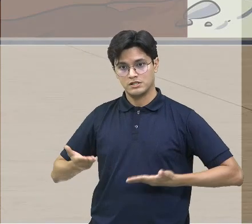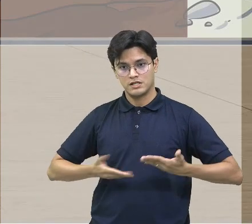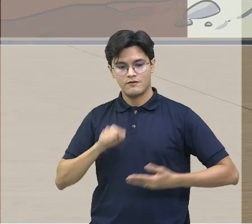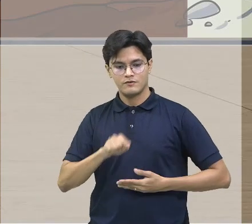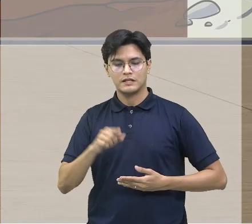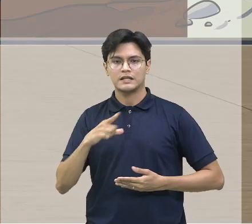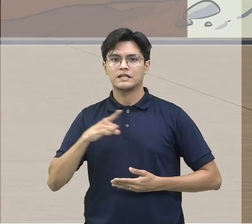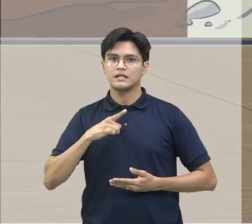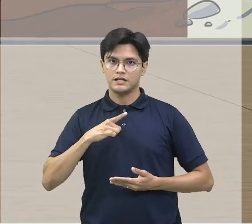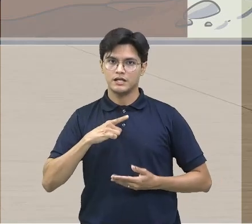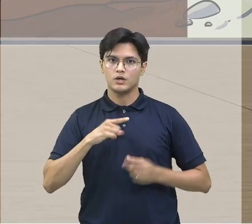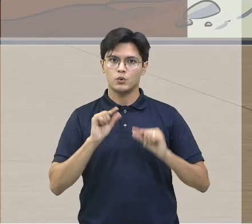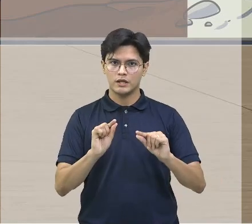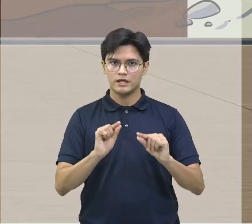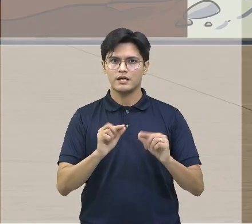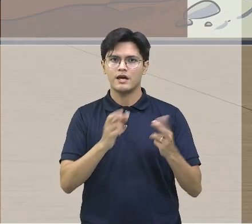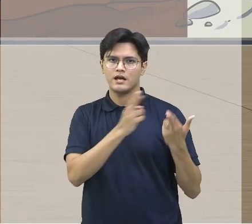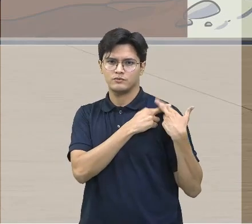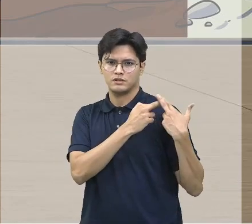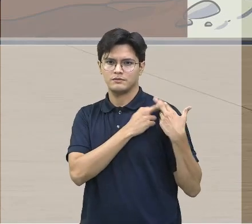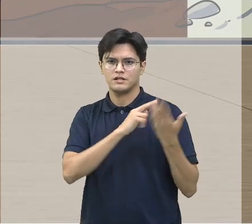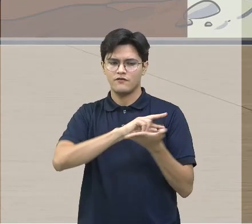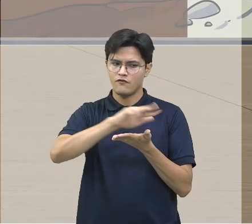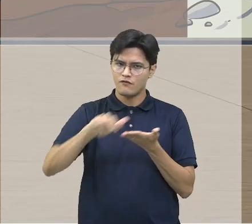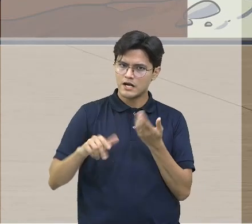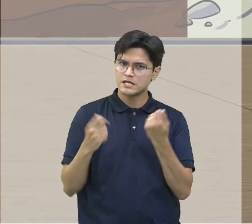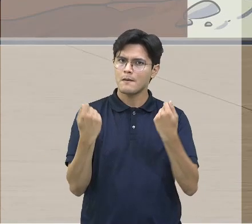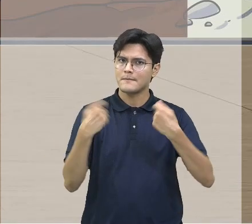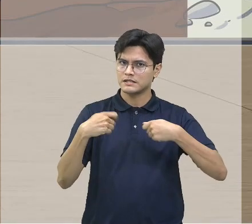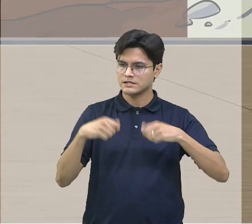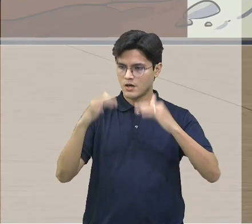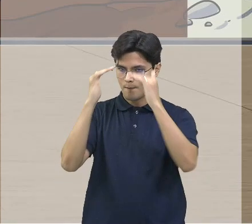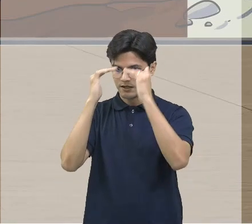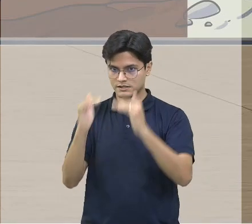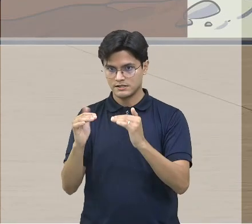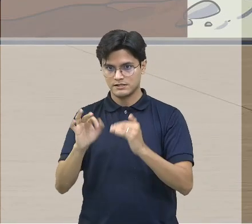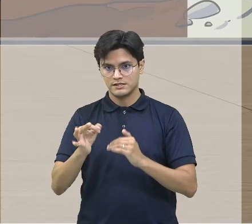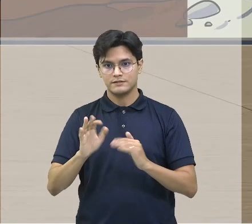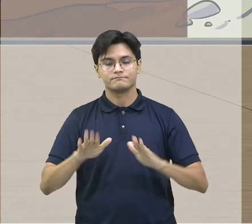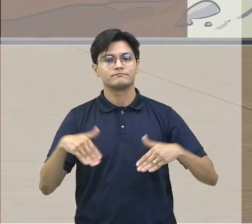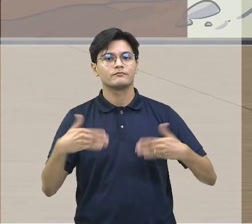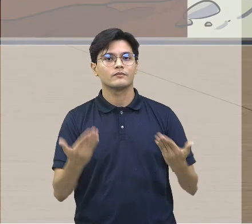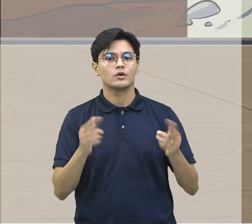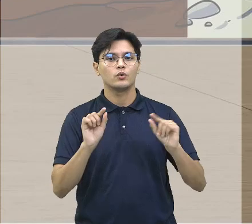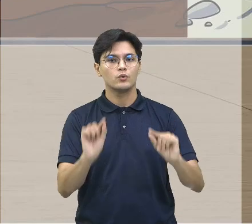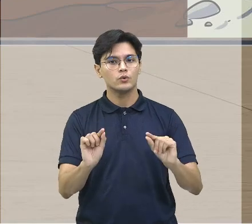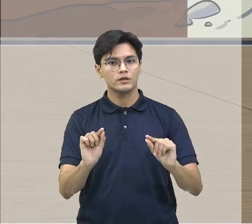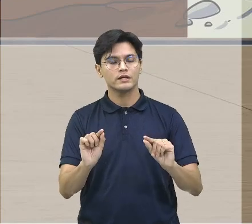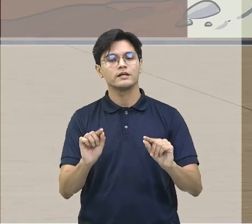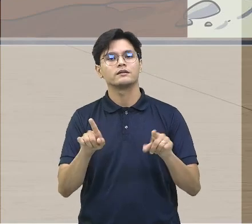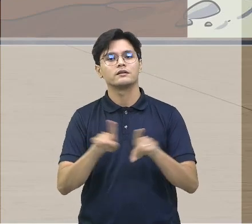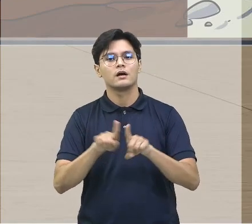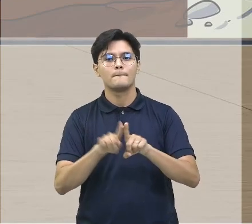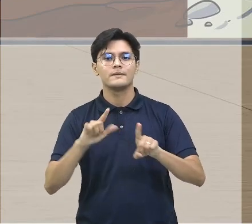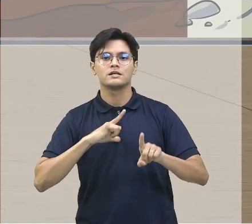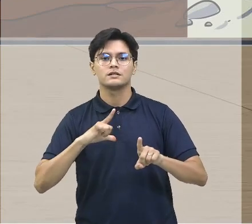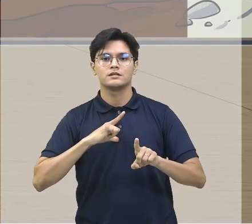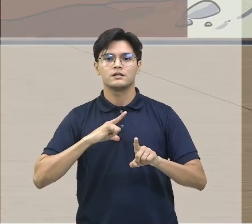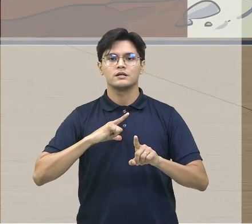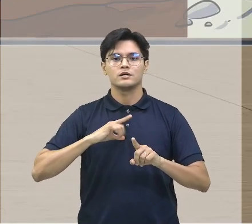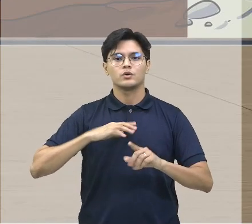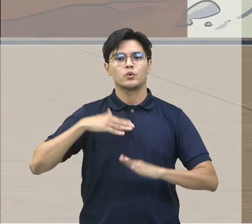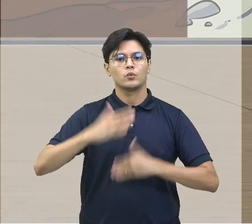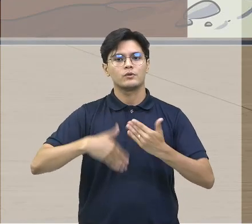ali, dos meios de produção naquele momento. Tá bom? Com isso, nós vamos ter, então, o processo também de ruralização